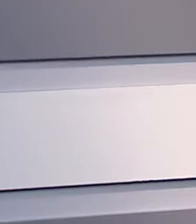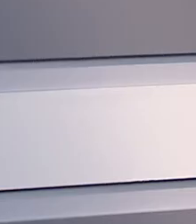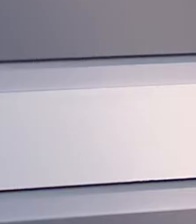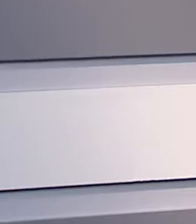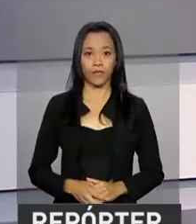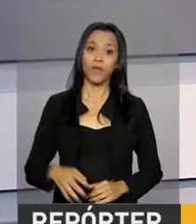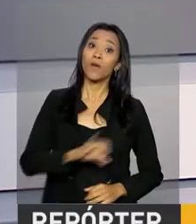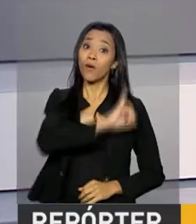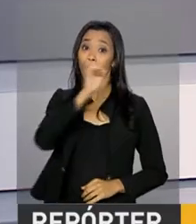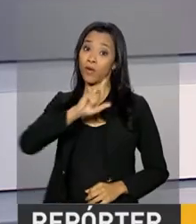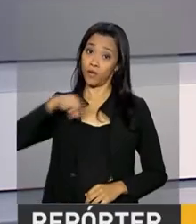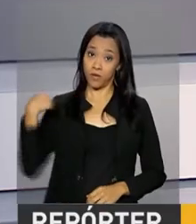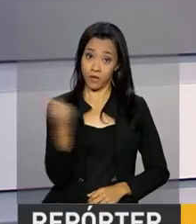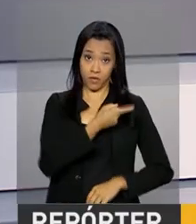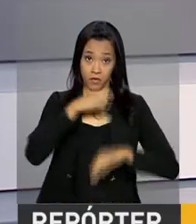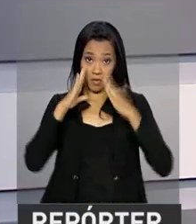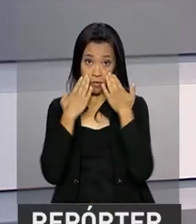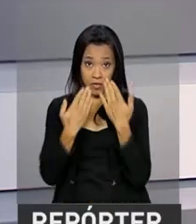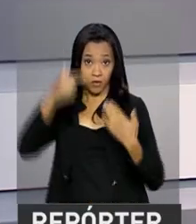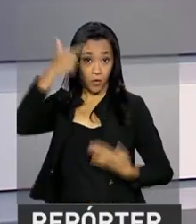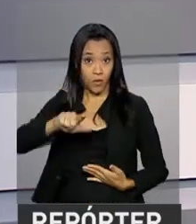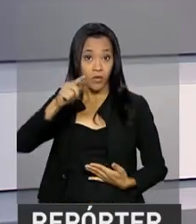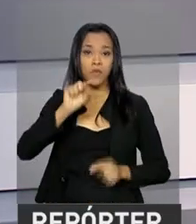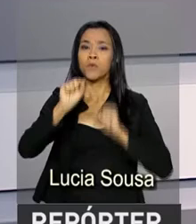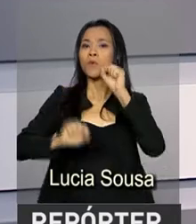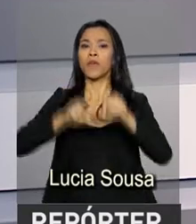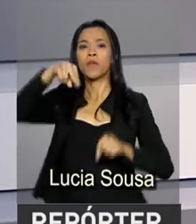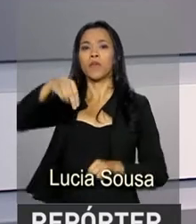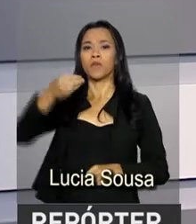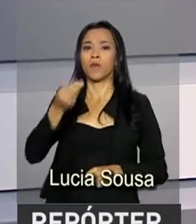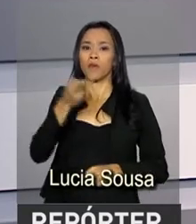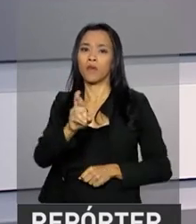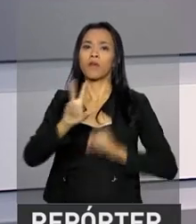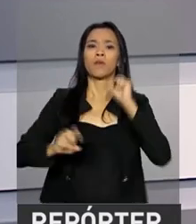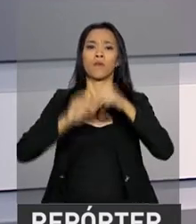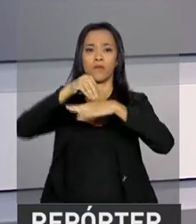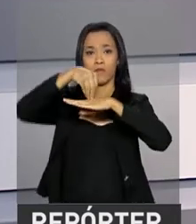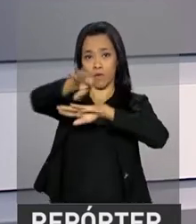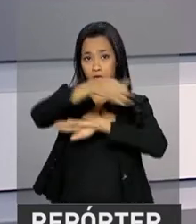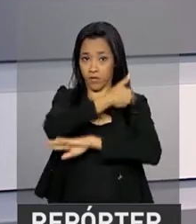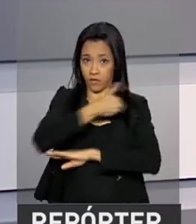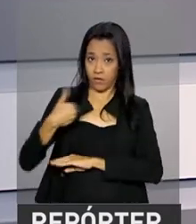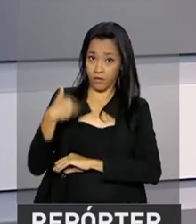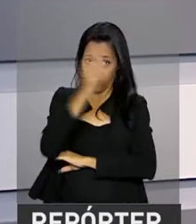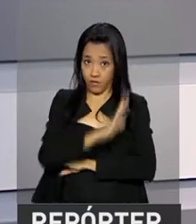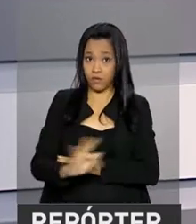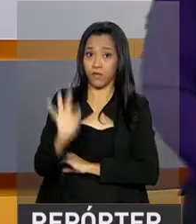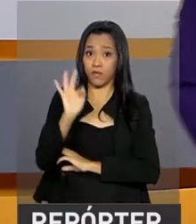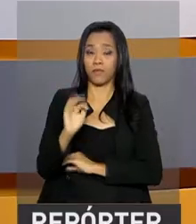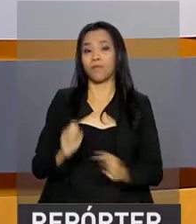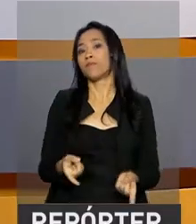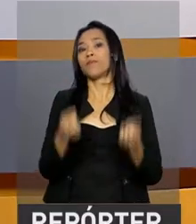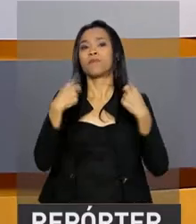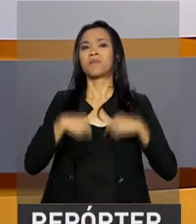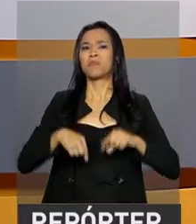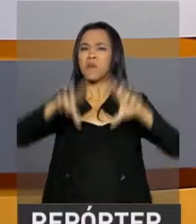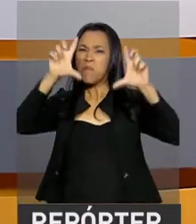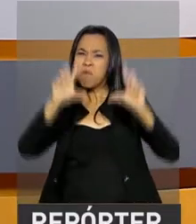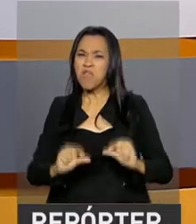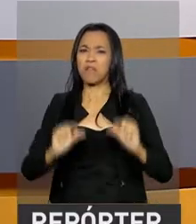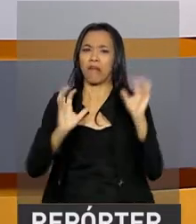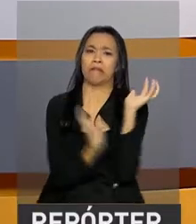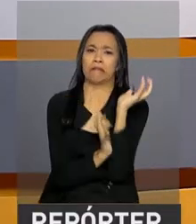olá estamos de volta com mais uma edição do repórter nbr e as notícias do governo federal menos